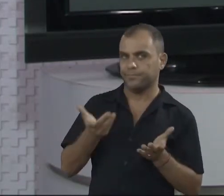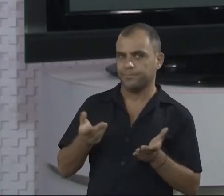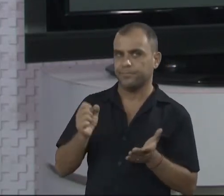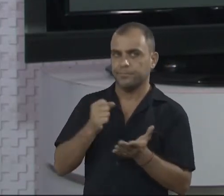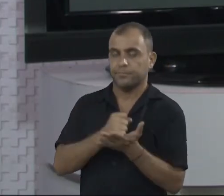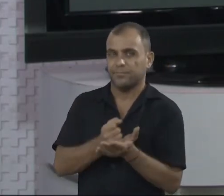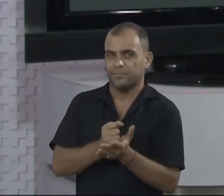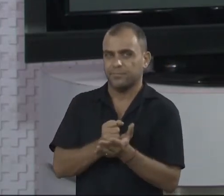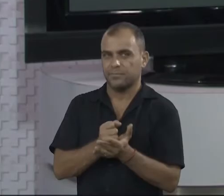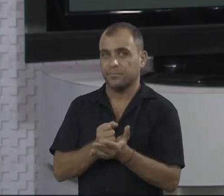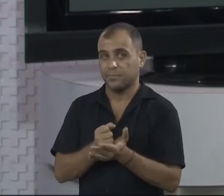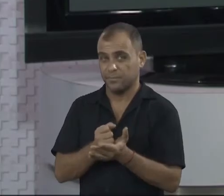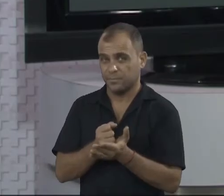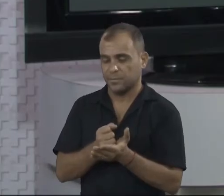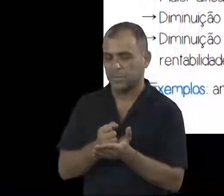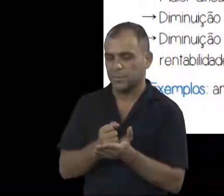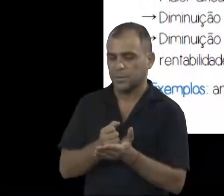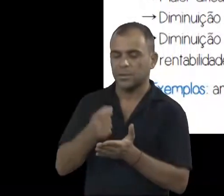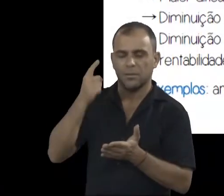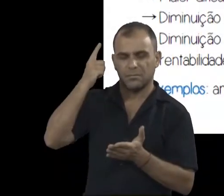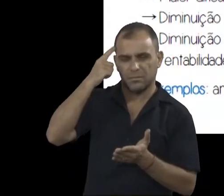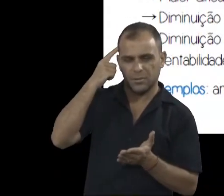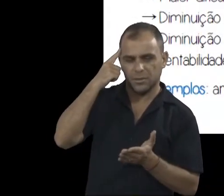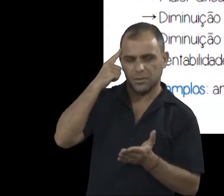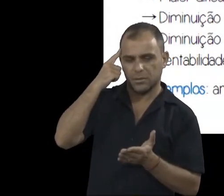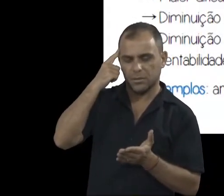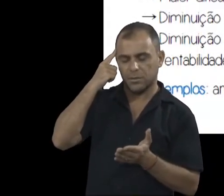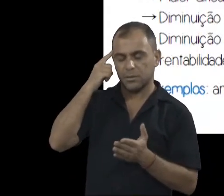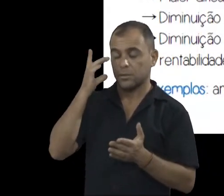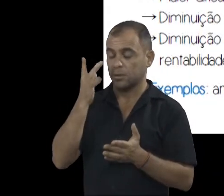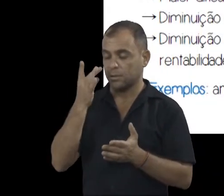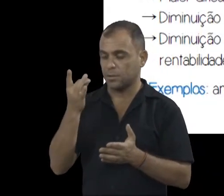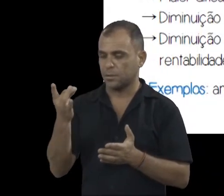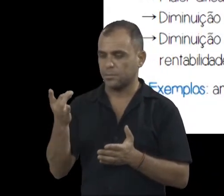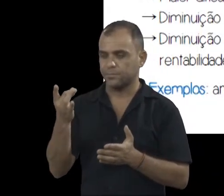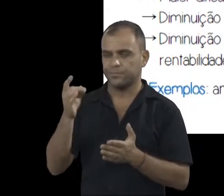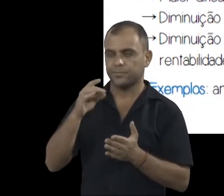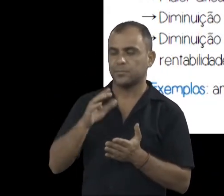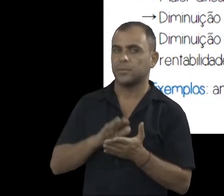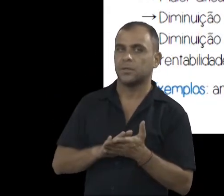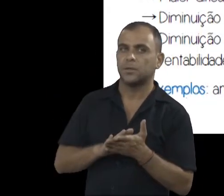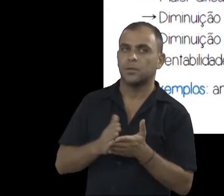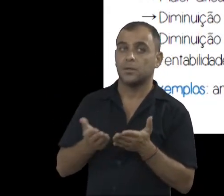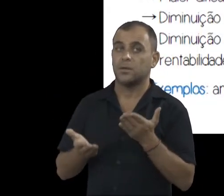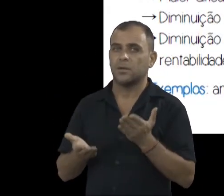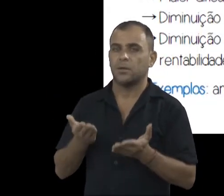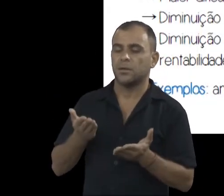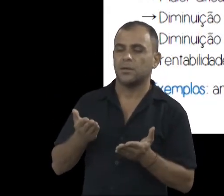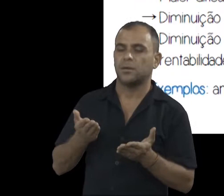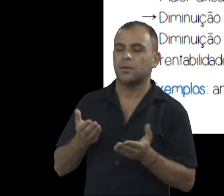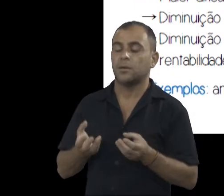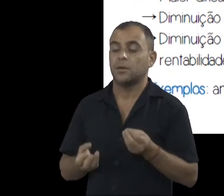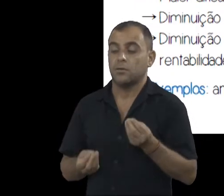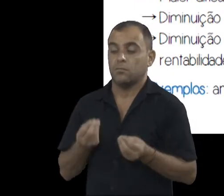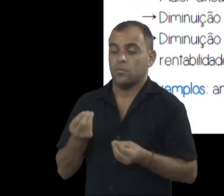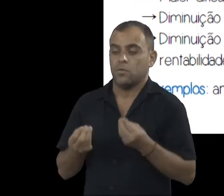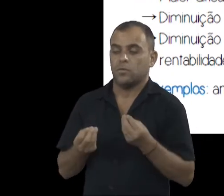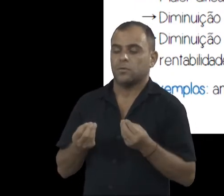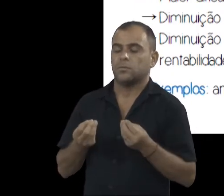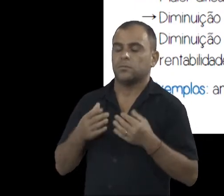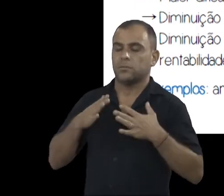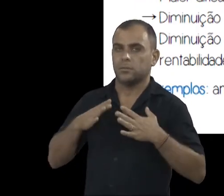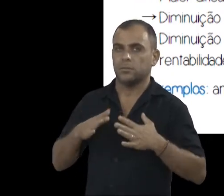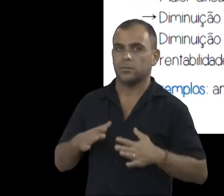Ela diminui a capacidade de raciocínio e concentração. Ela dá uma sensação exagerada de